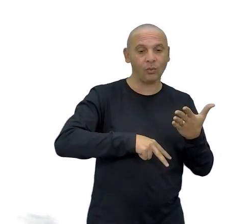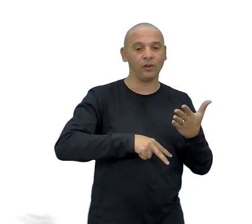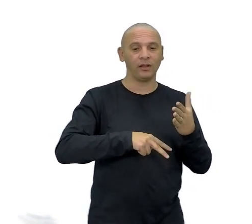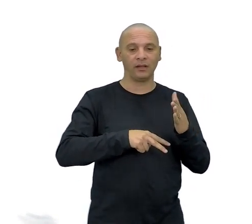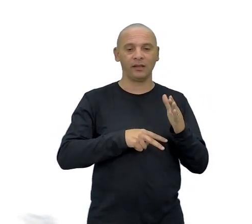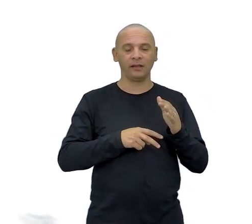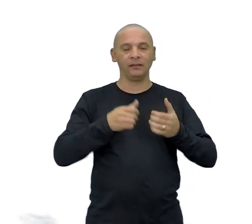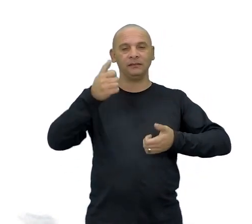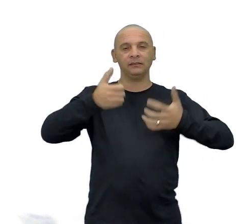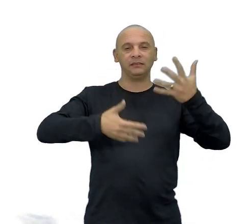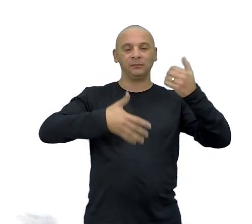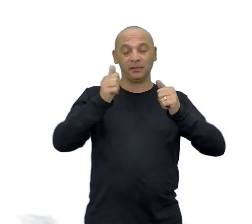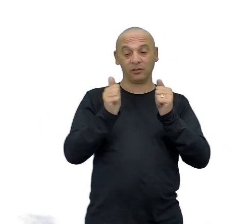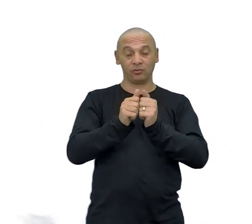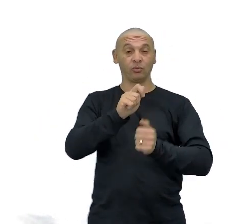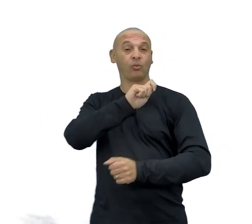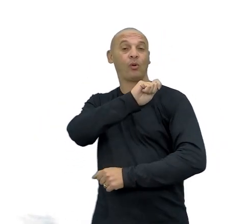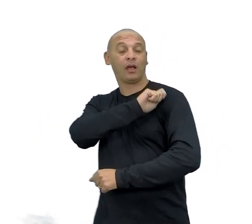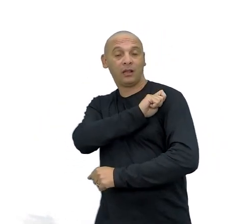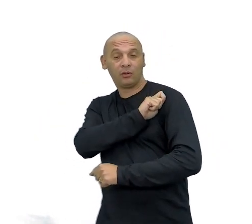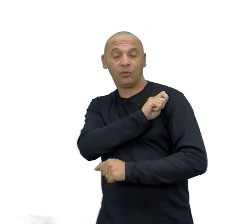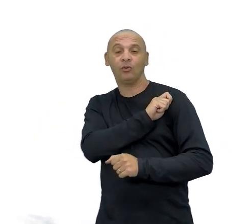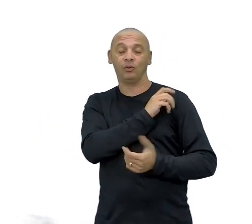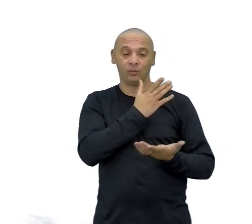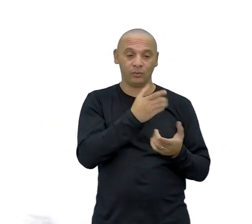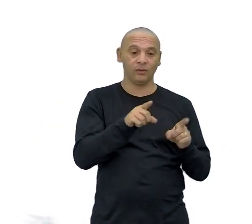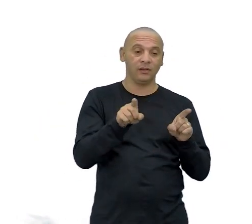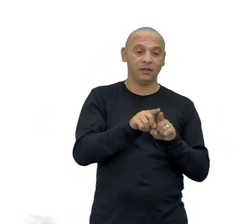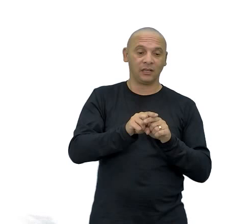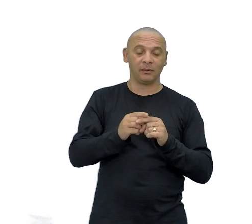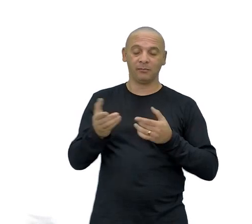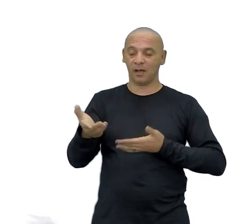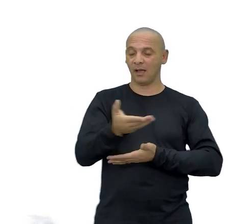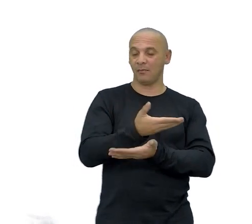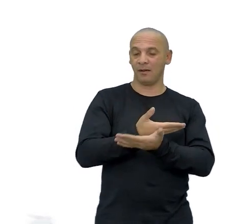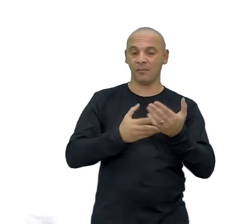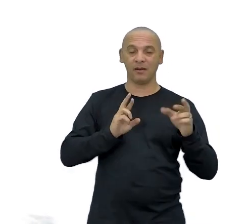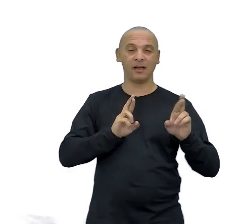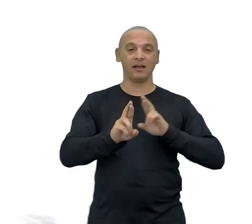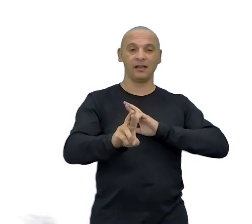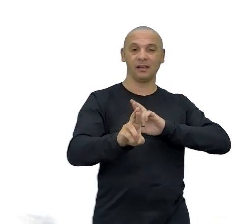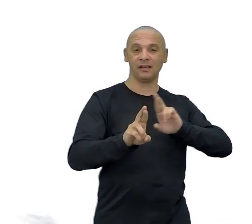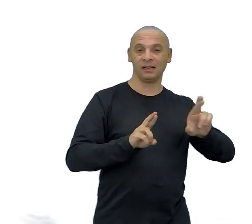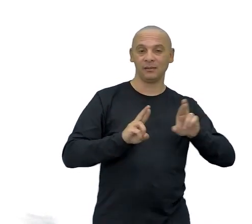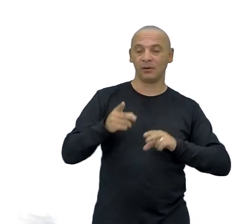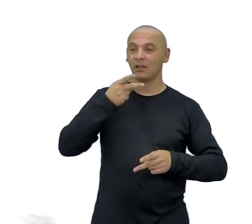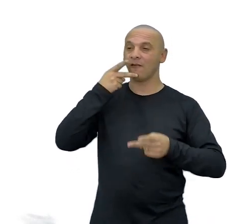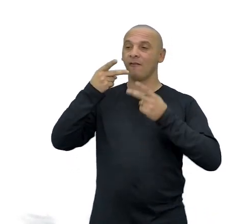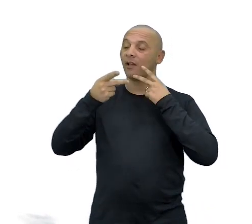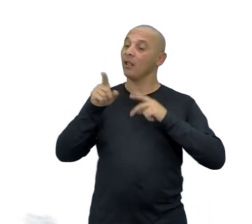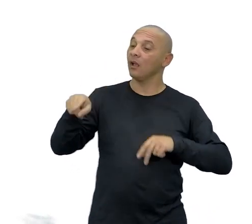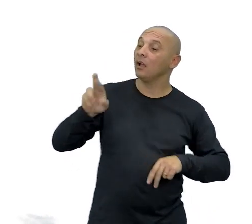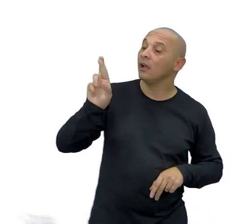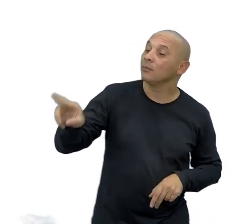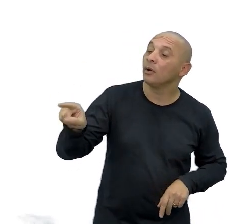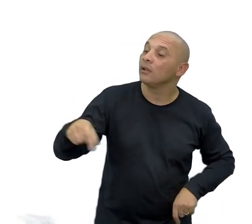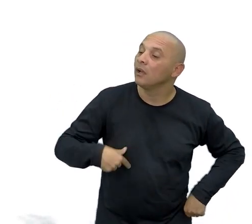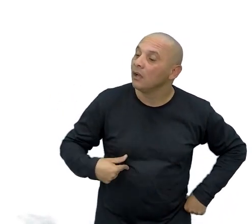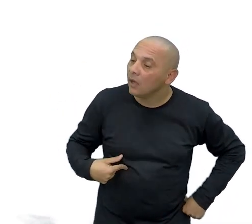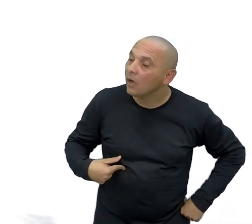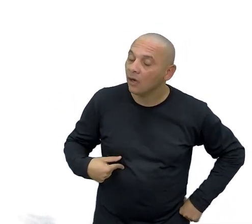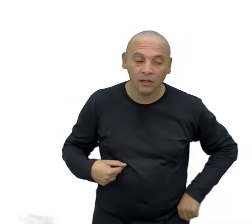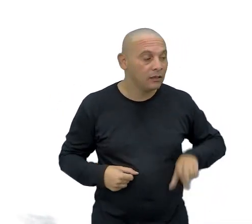inferências junto com cada um deles, a socialização das respostas também sendo oralmente, com as anotações